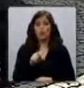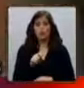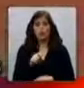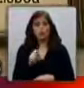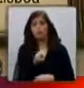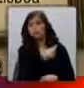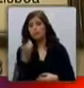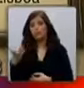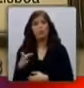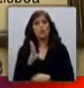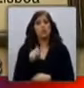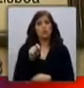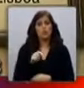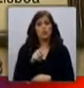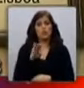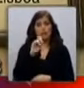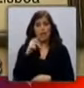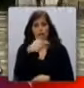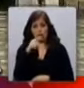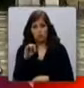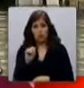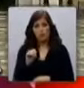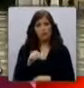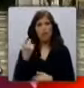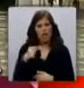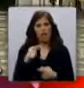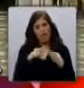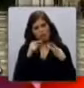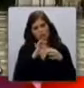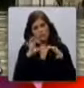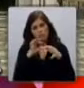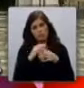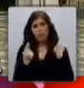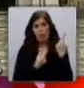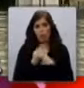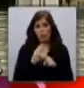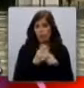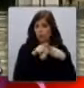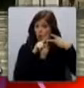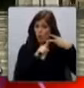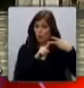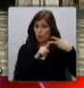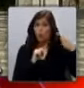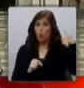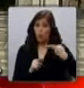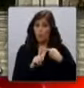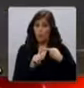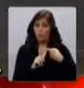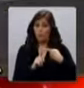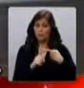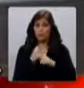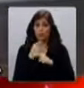e nomeadamente um juiz relator, Santos Cabral, de facto existem algumas irregularidades, duas essenciais. Uma delas, o facto